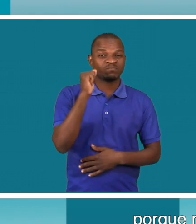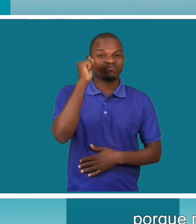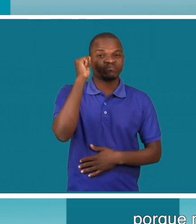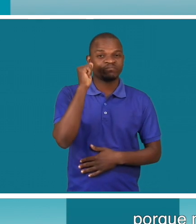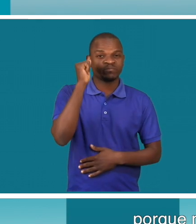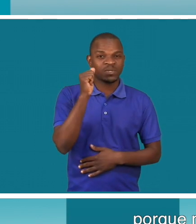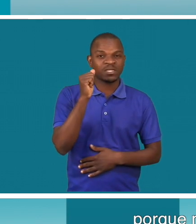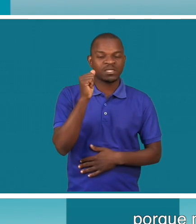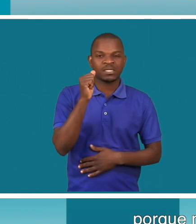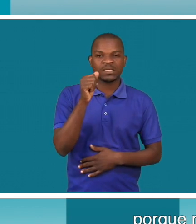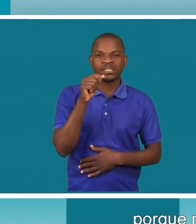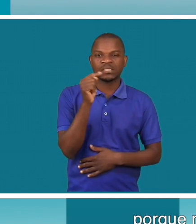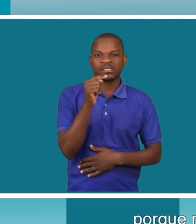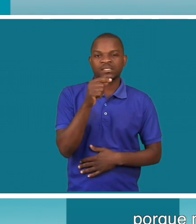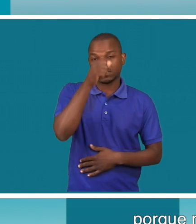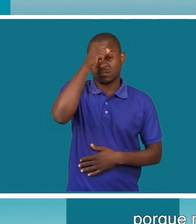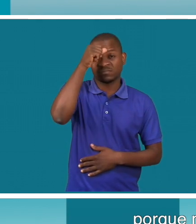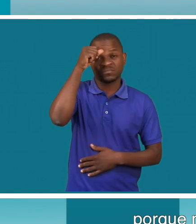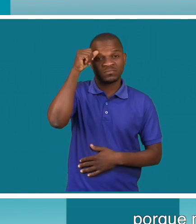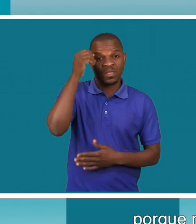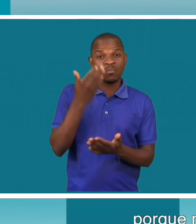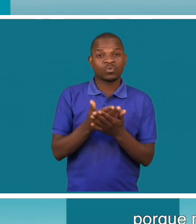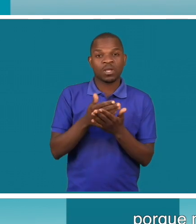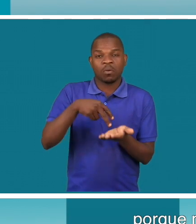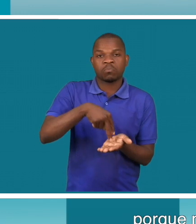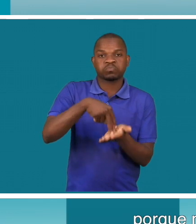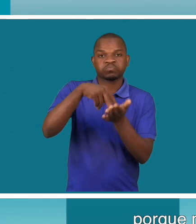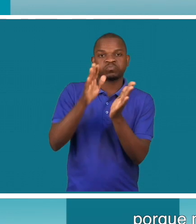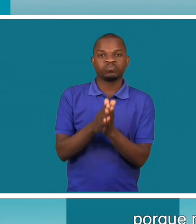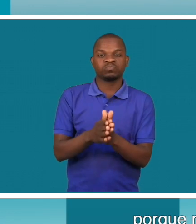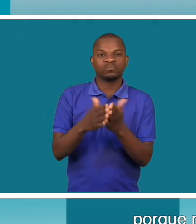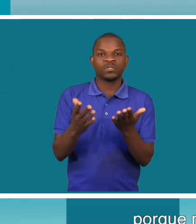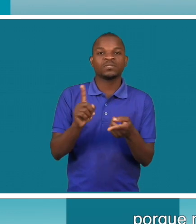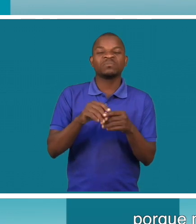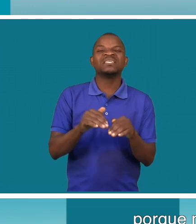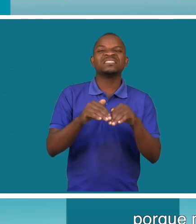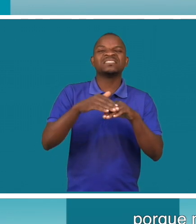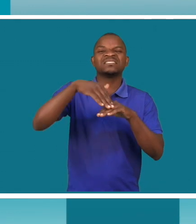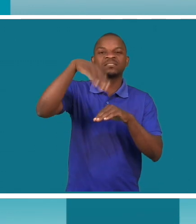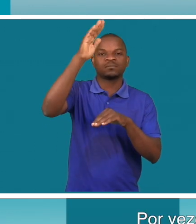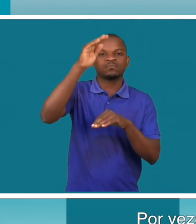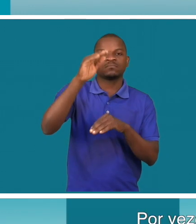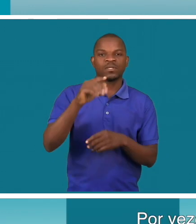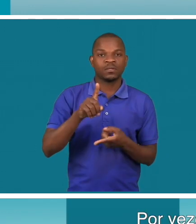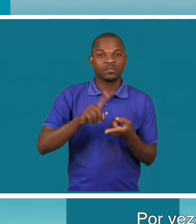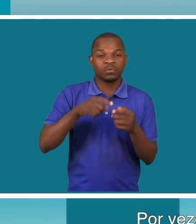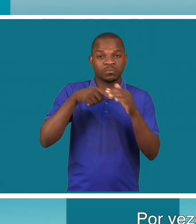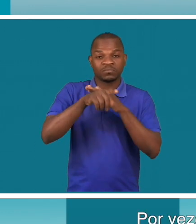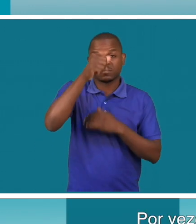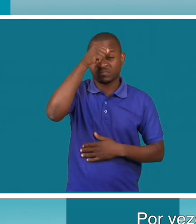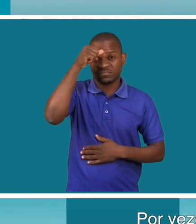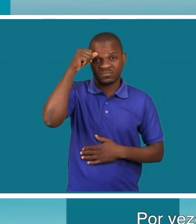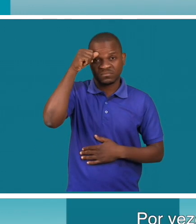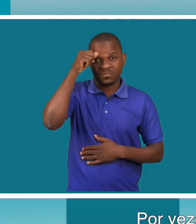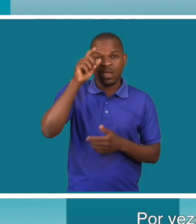TPMs, é complicado, porque não tem elevador. É muito alto, eu não consigo entrar. E por vezes, por mais que eu